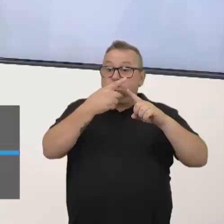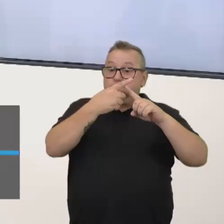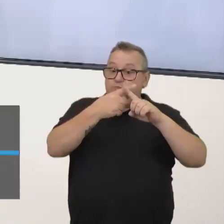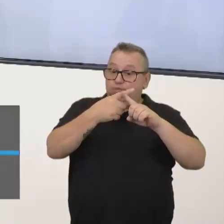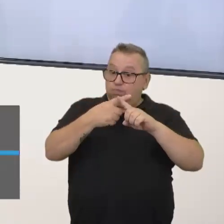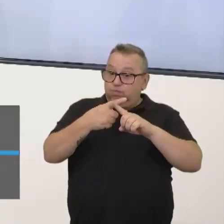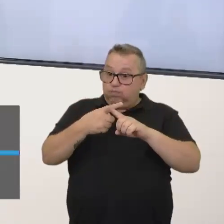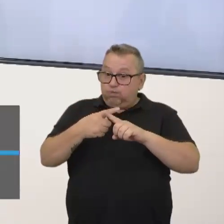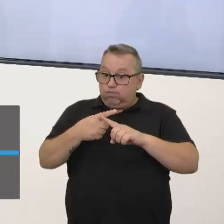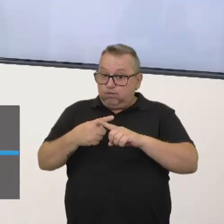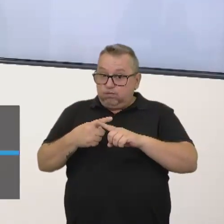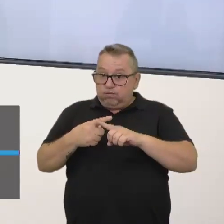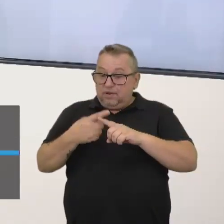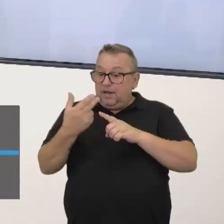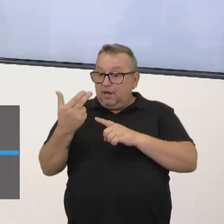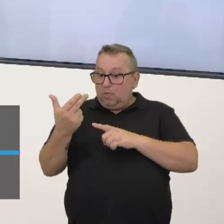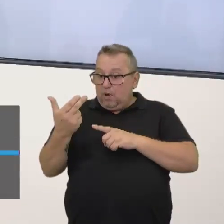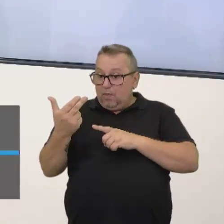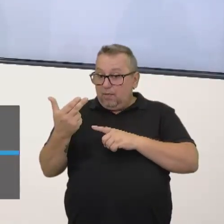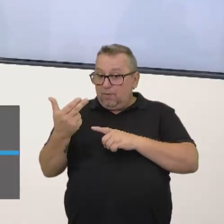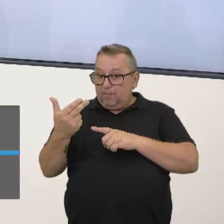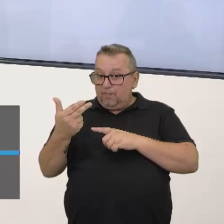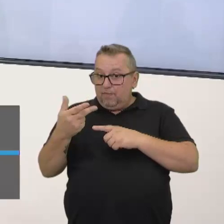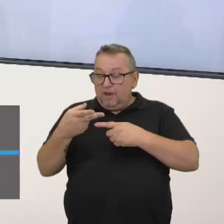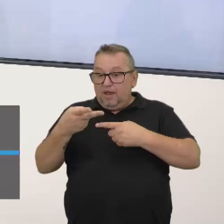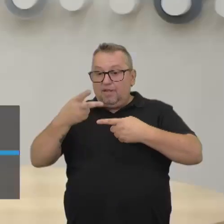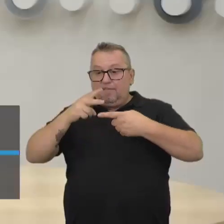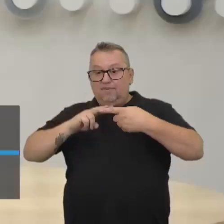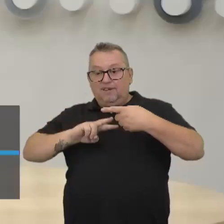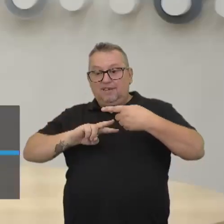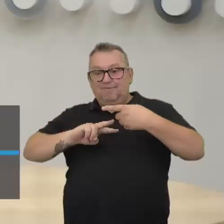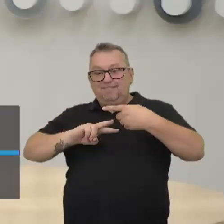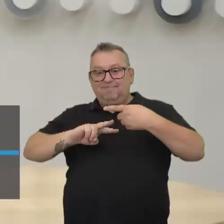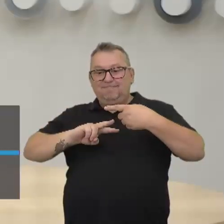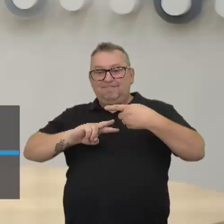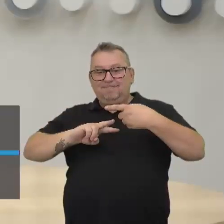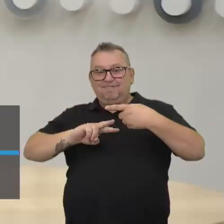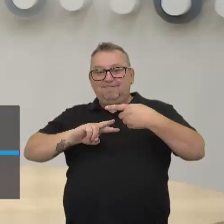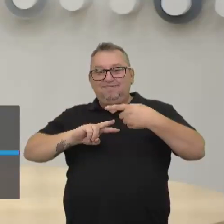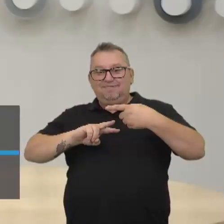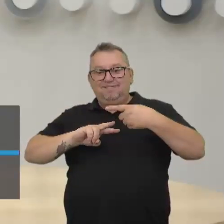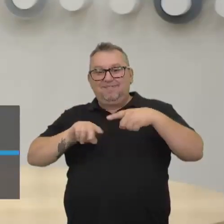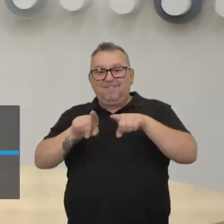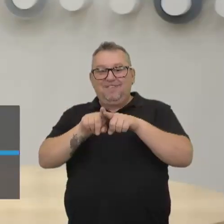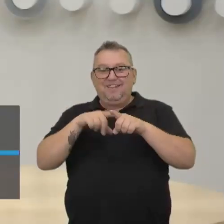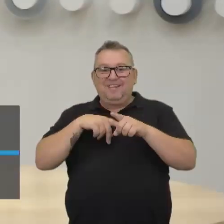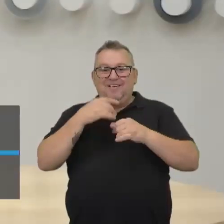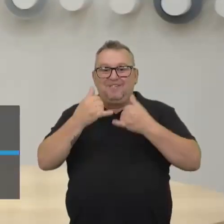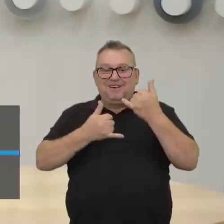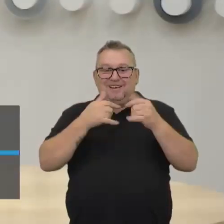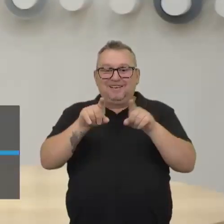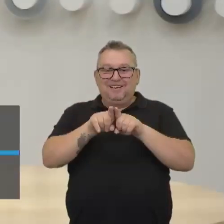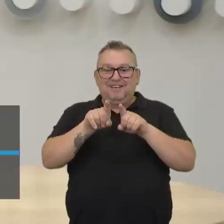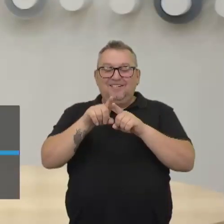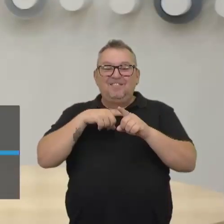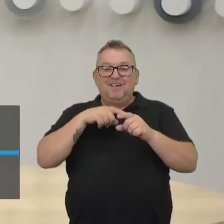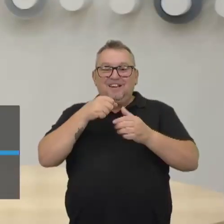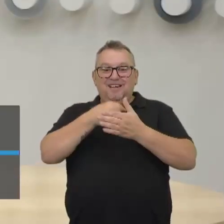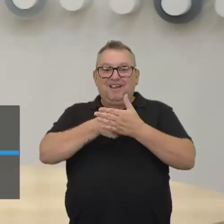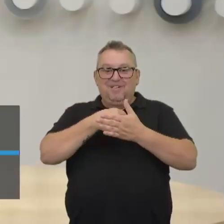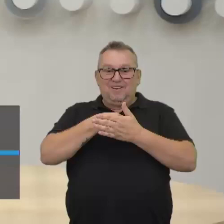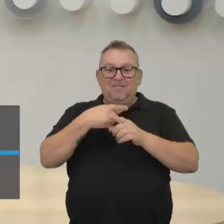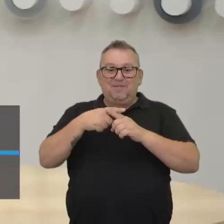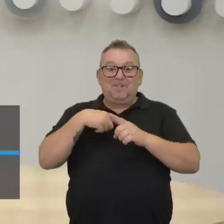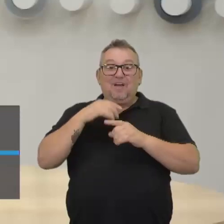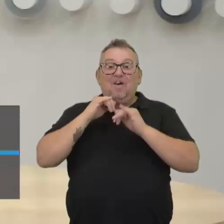duas grandezas e elas forem iguais, então a variação é inversa. Legal. O professor Luiz Fernando tá brincando aqui que vai ter multa, né? Ainda